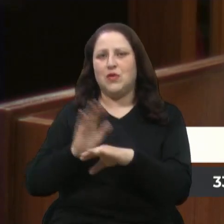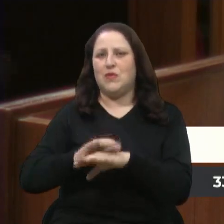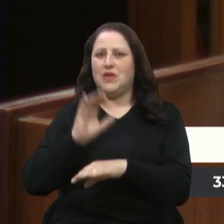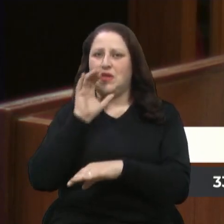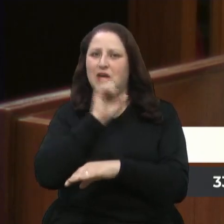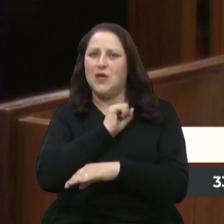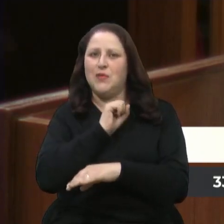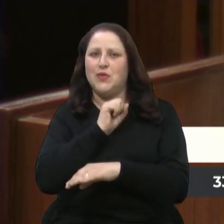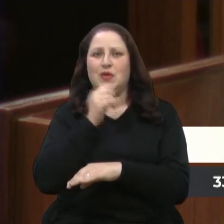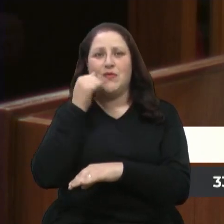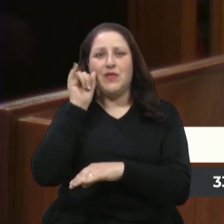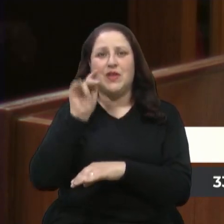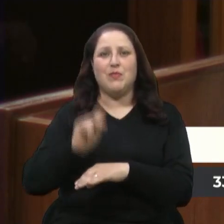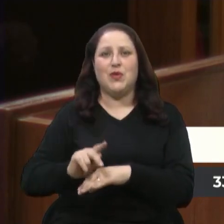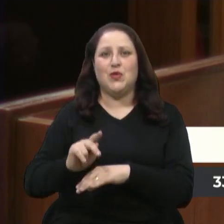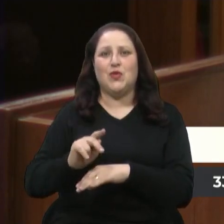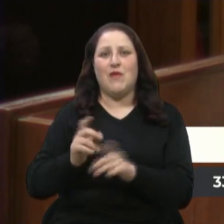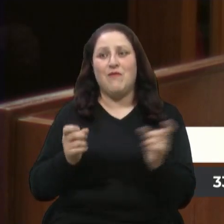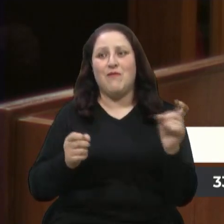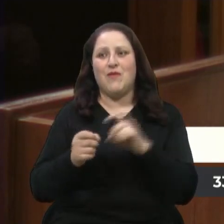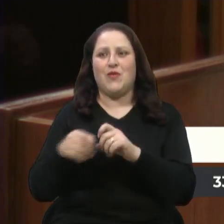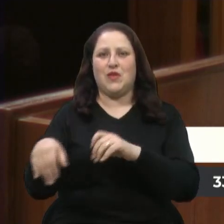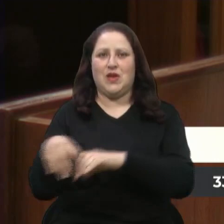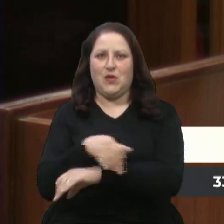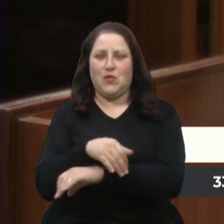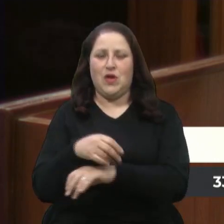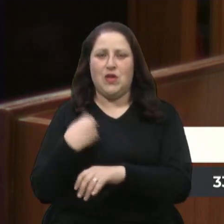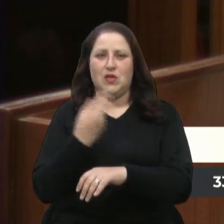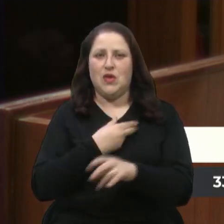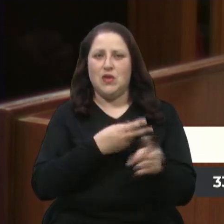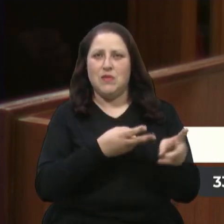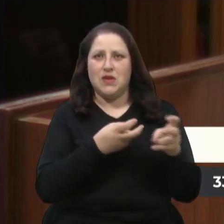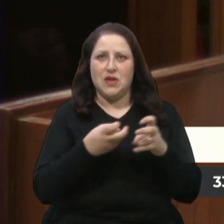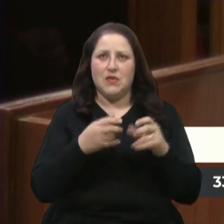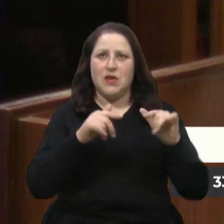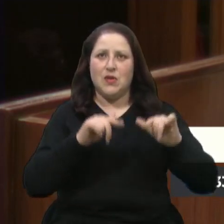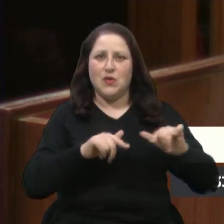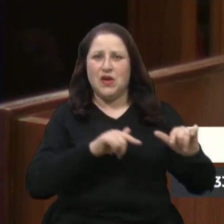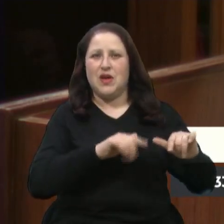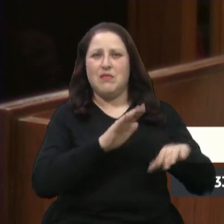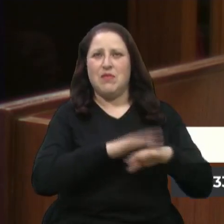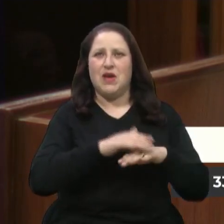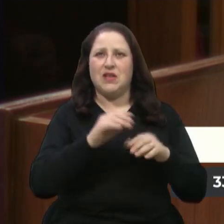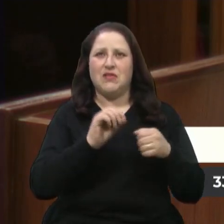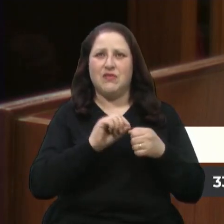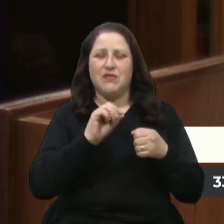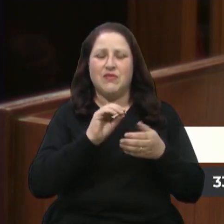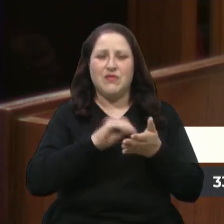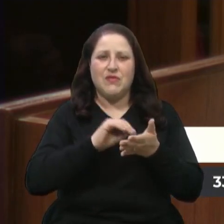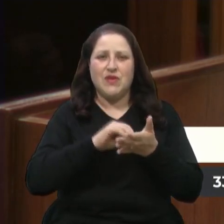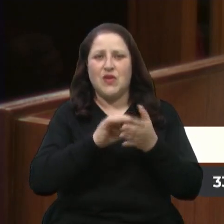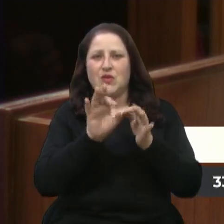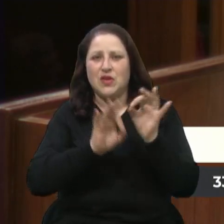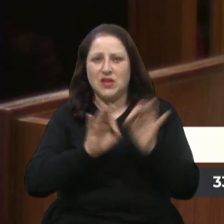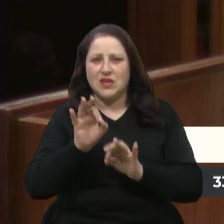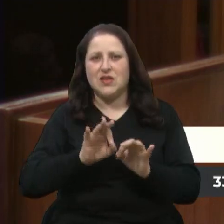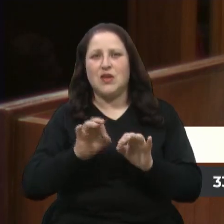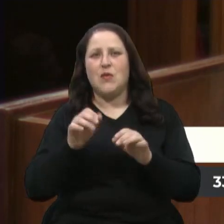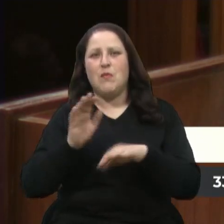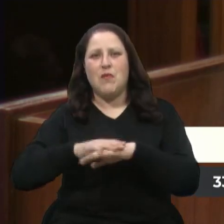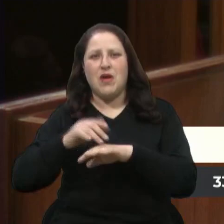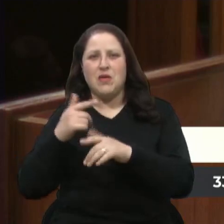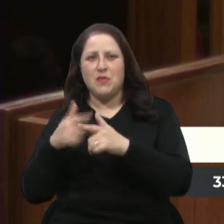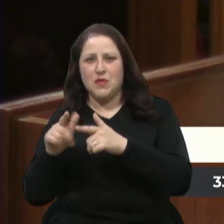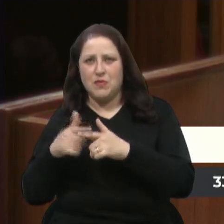aonde a gente vê os espaços mais desorganizados, onde tem mais problemas, principalmente no comércio, que é no centro da cidade,